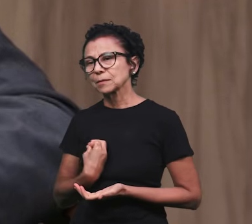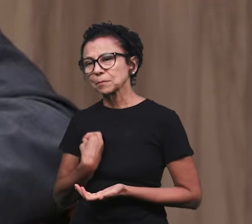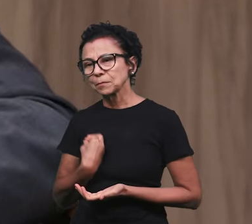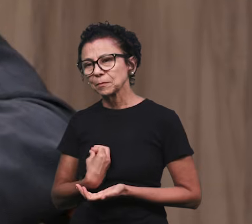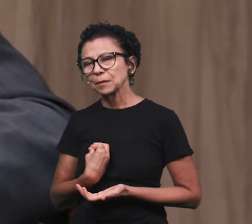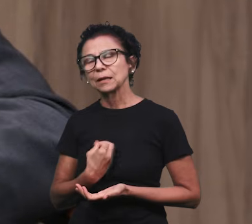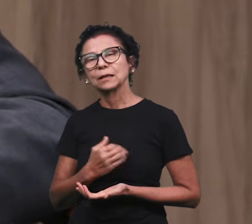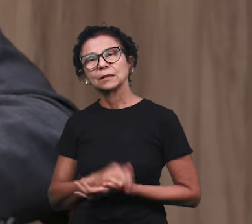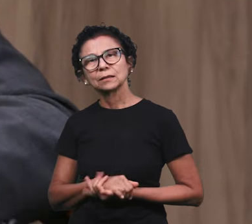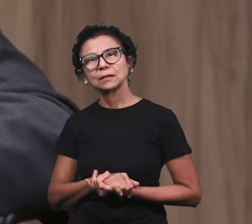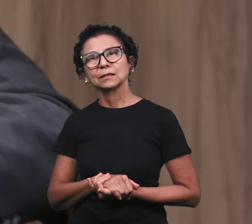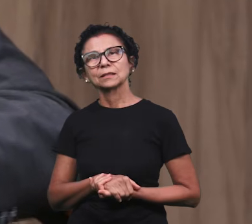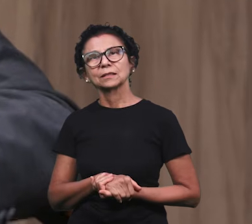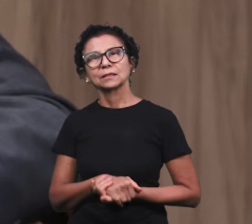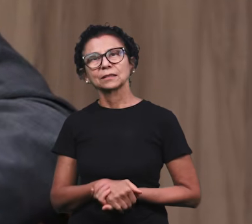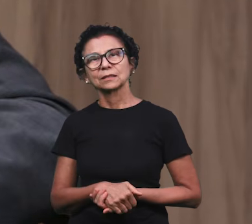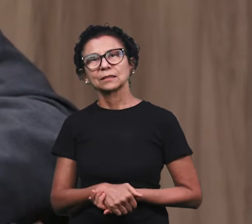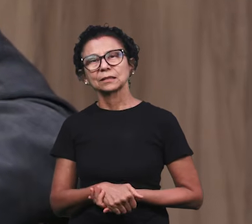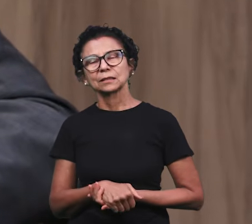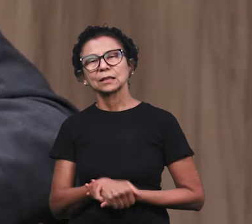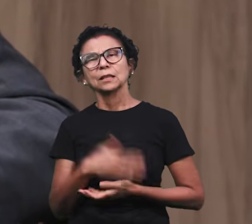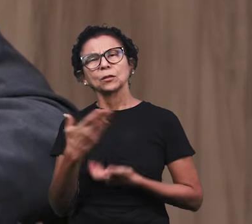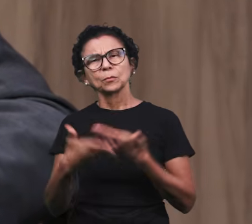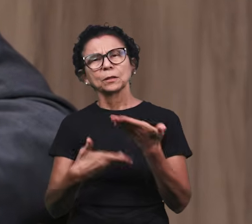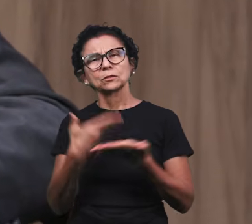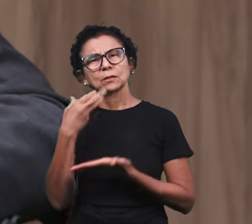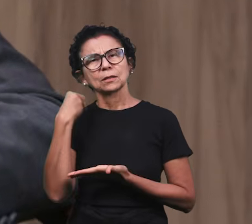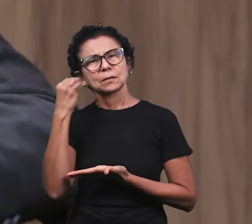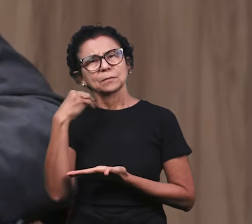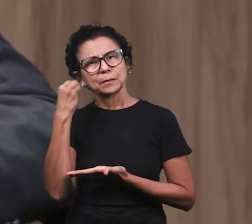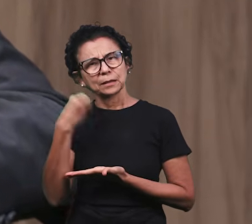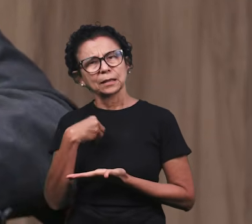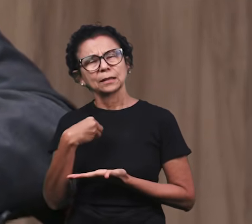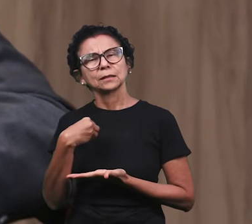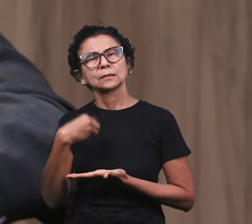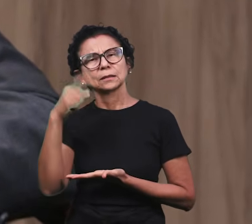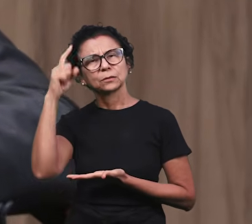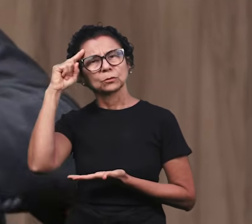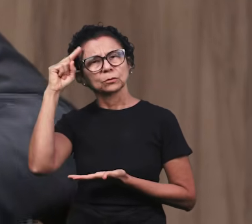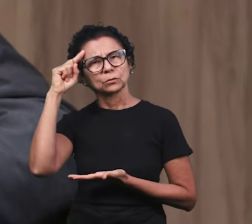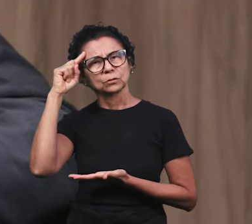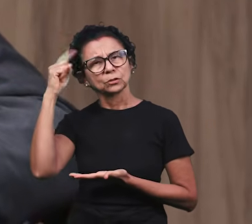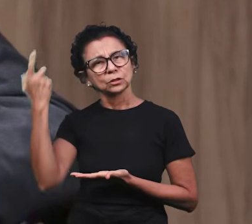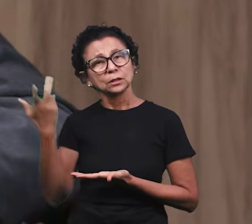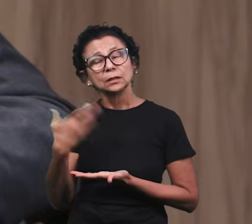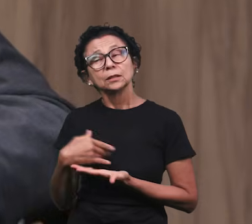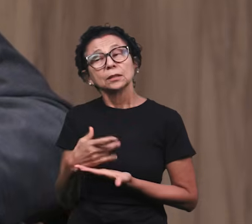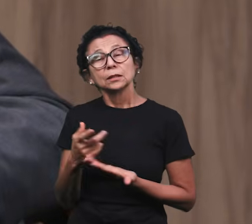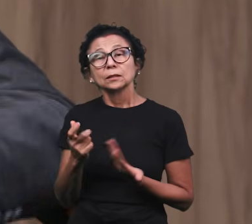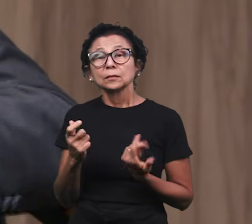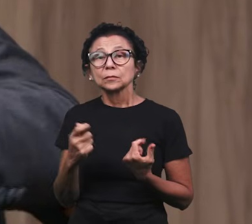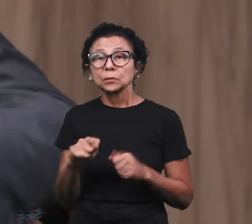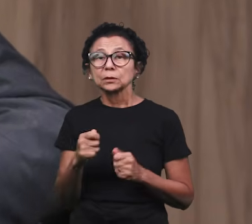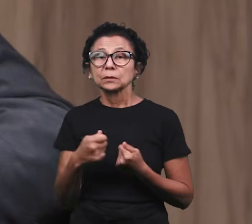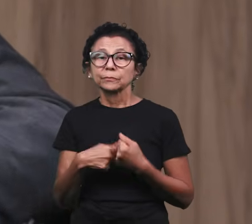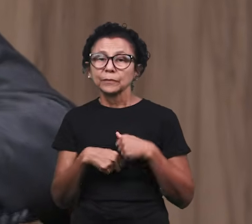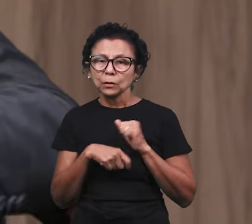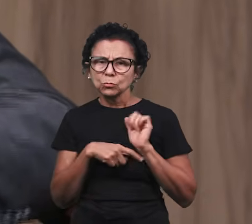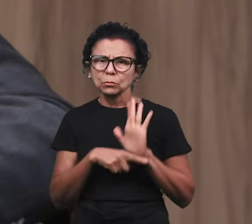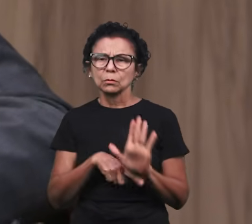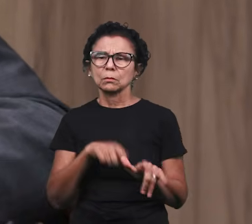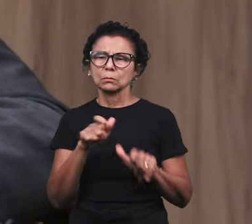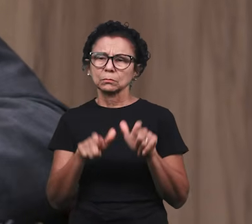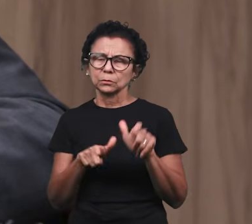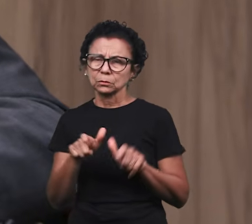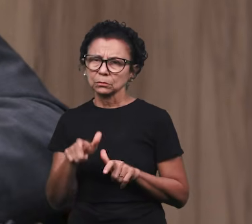poder contribuir um pouco, né, com aquilo que nós vivemos no dia a dia, para auxiliar de alguma forma aí na reabilitação,